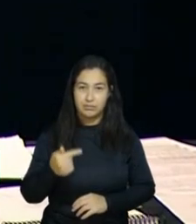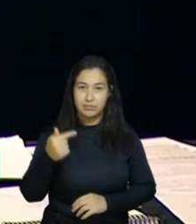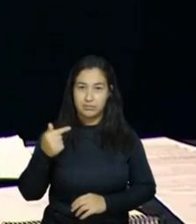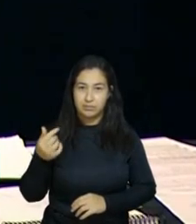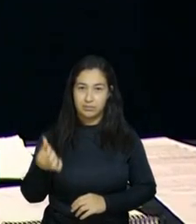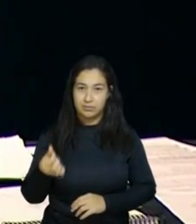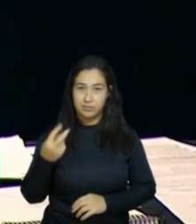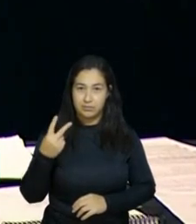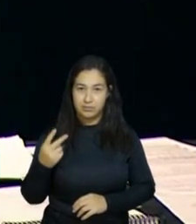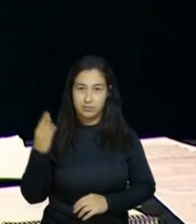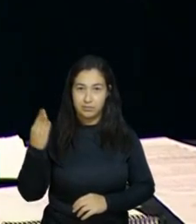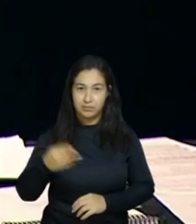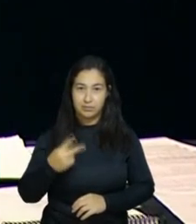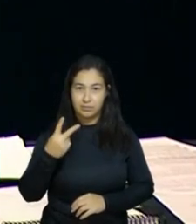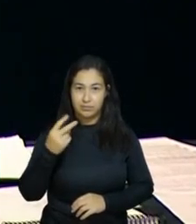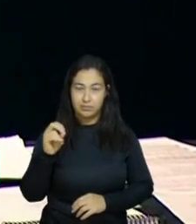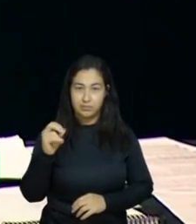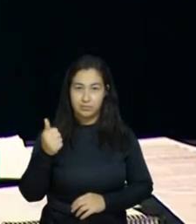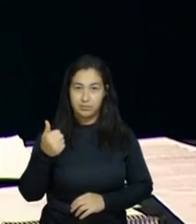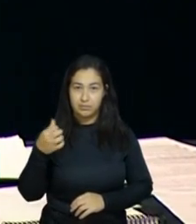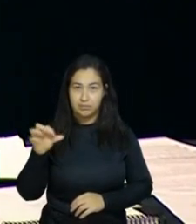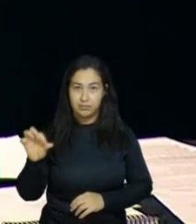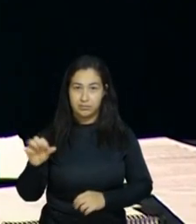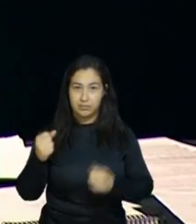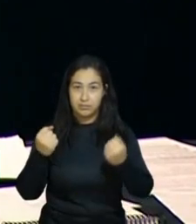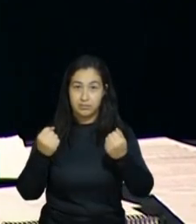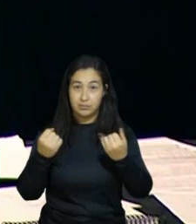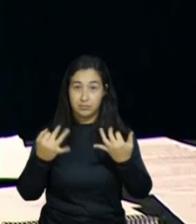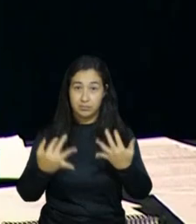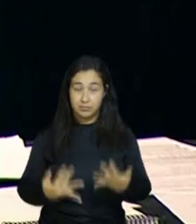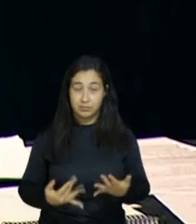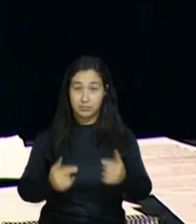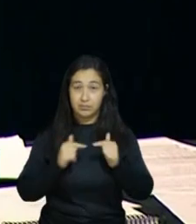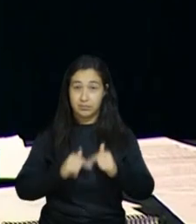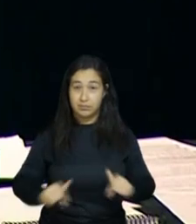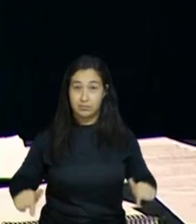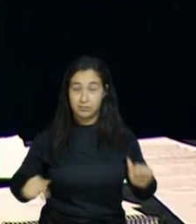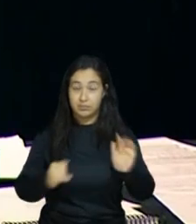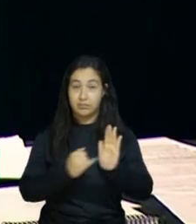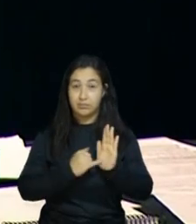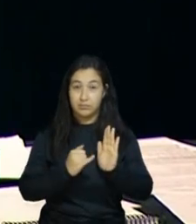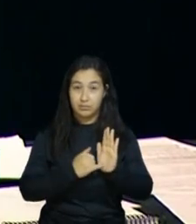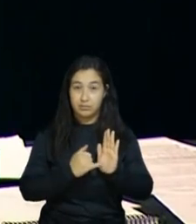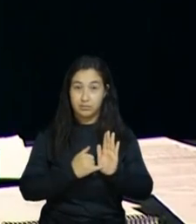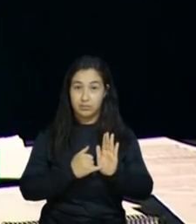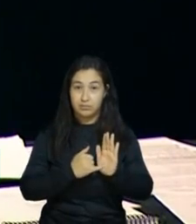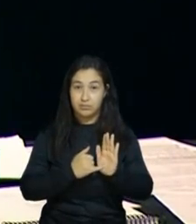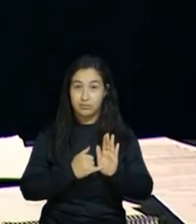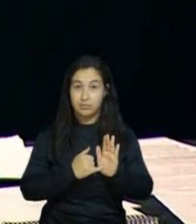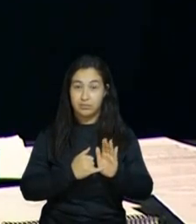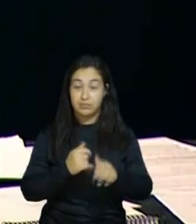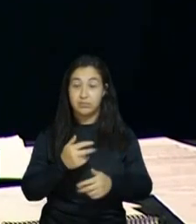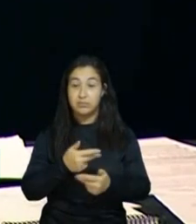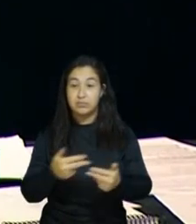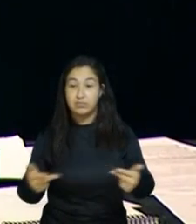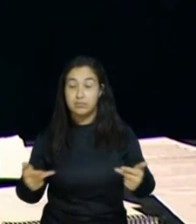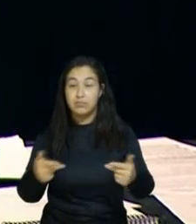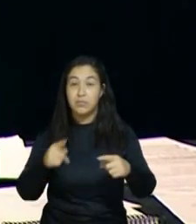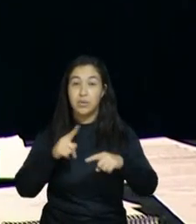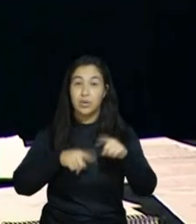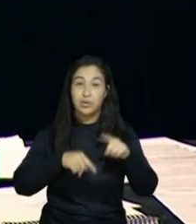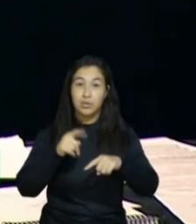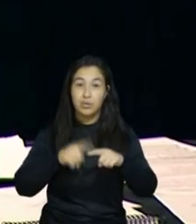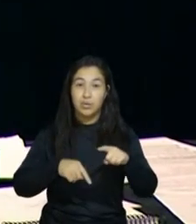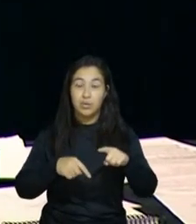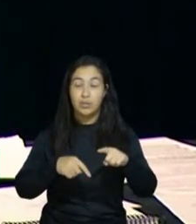17.762/2019, que dispõe sobre a isenção do imposto sobre operações relativas à circulação de mercadorias e sobre a prestação de serviços